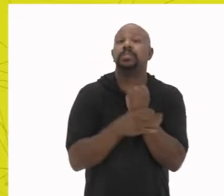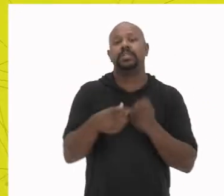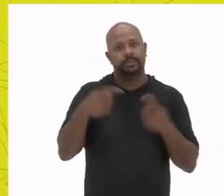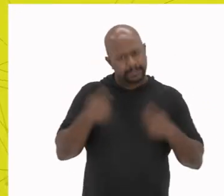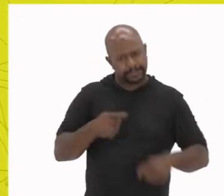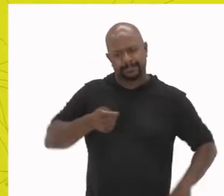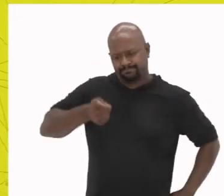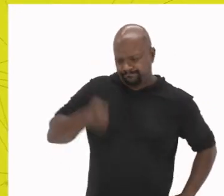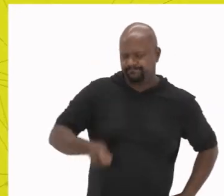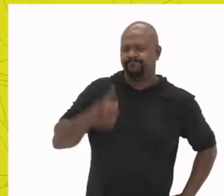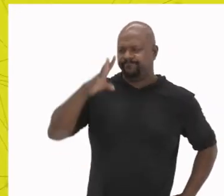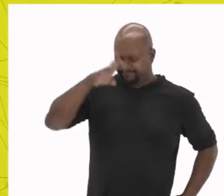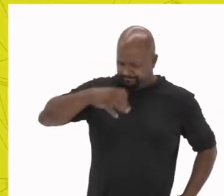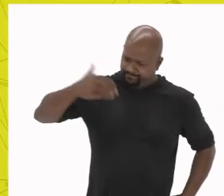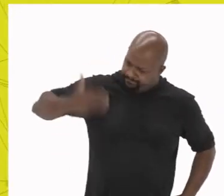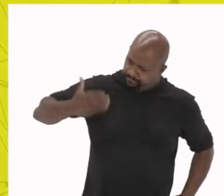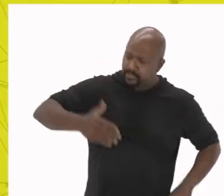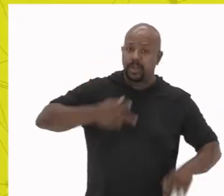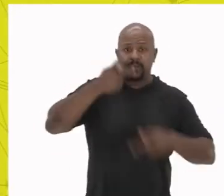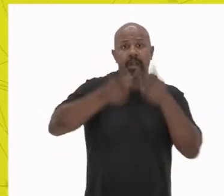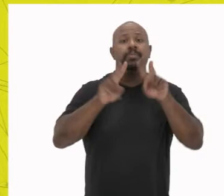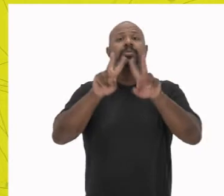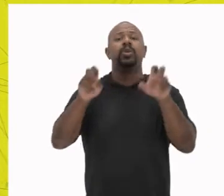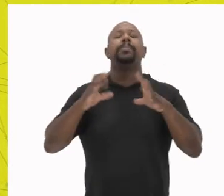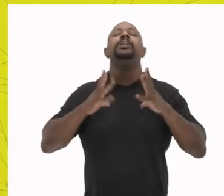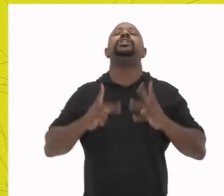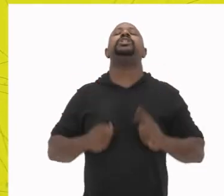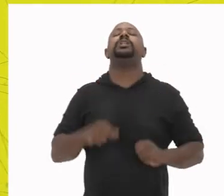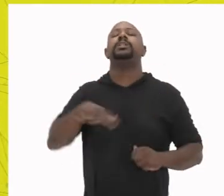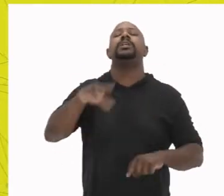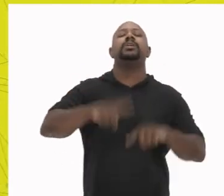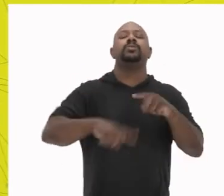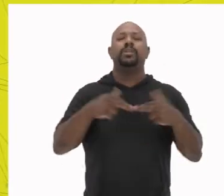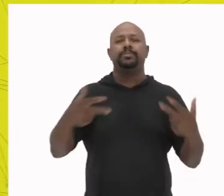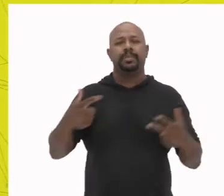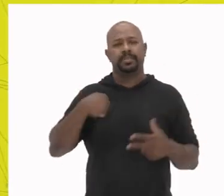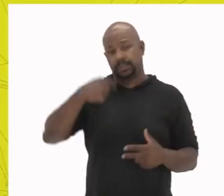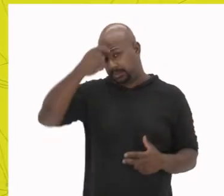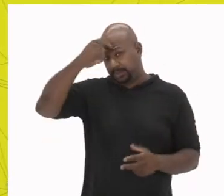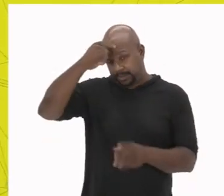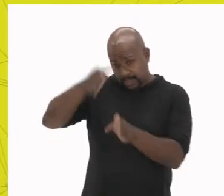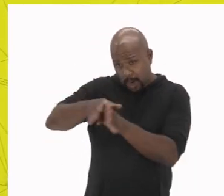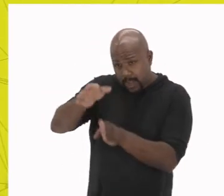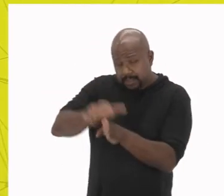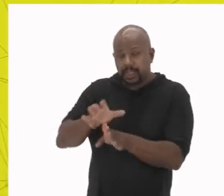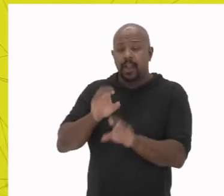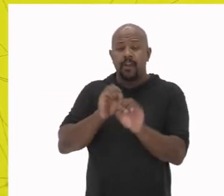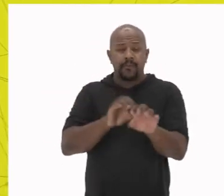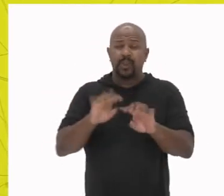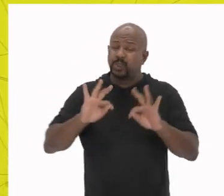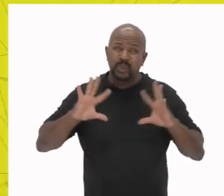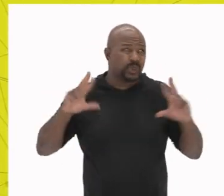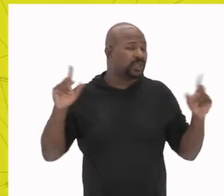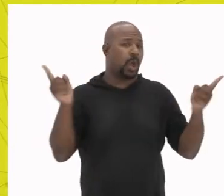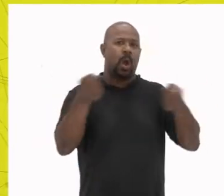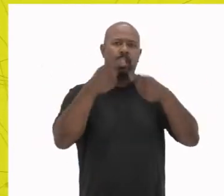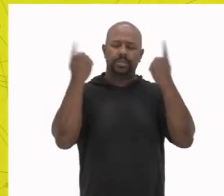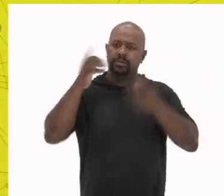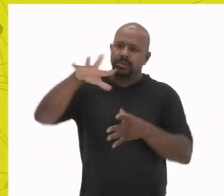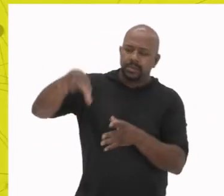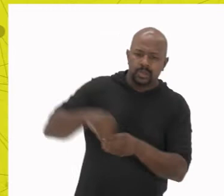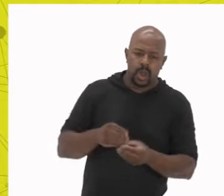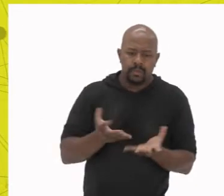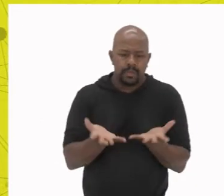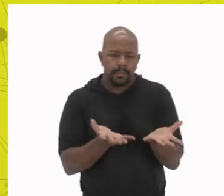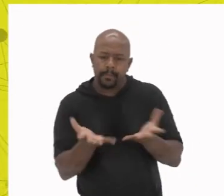acervo. E isso deve ser reafirmado quando falamos de higienização das peças. Conscientização e formação de